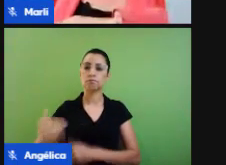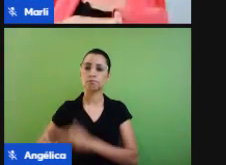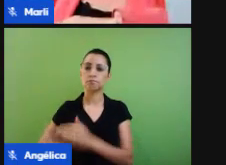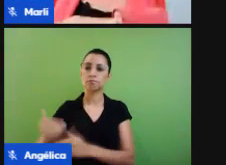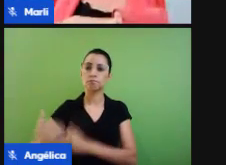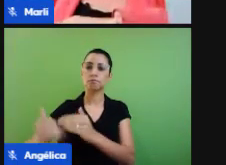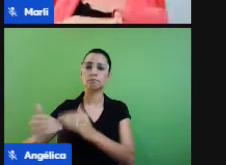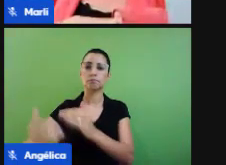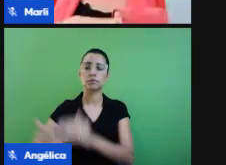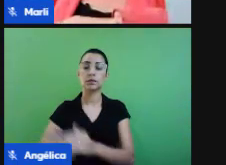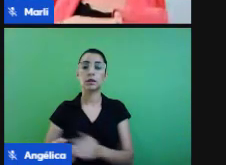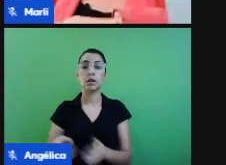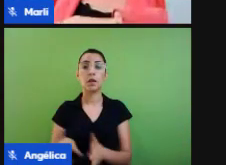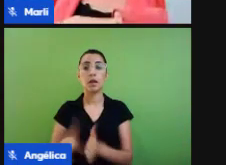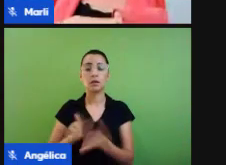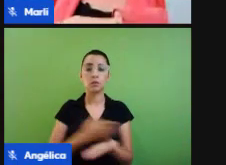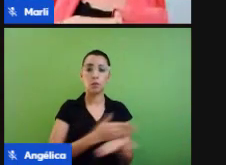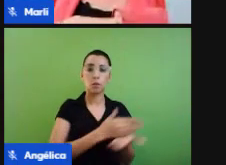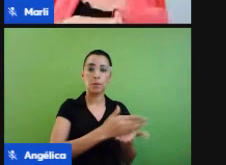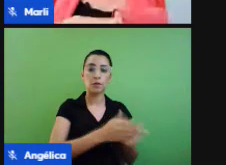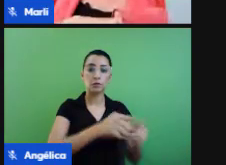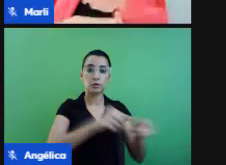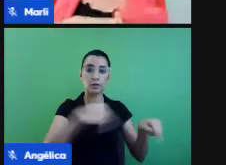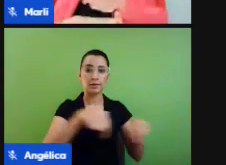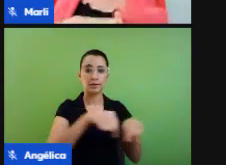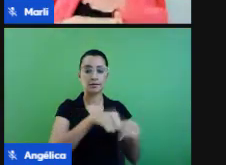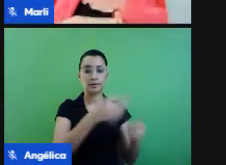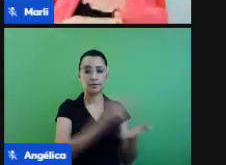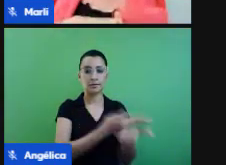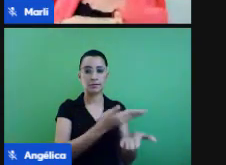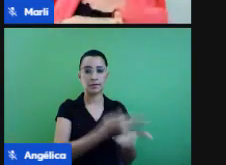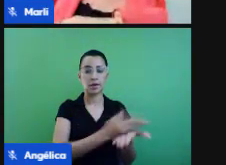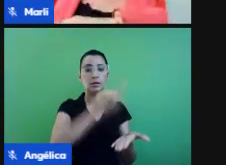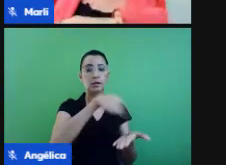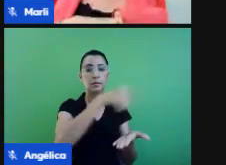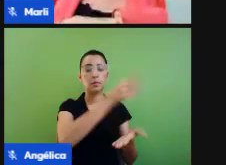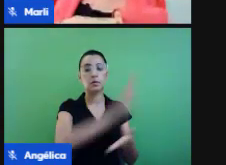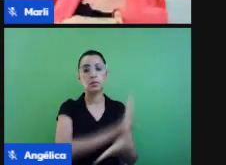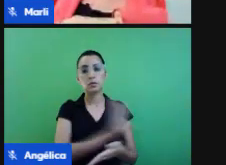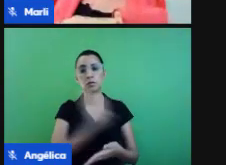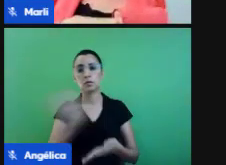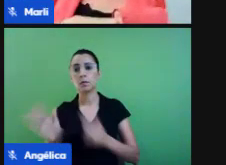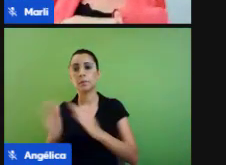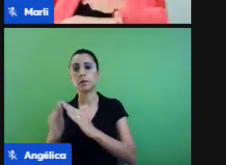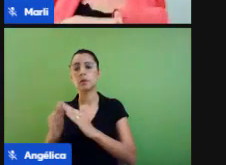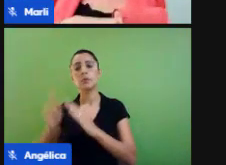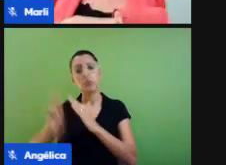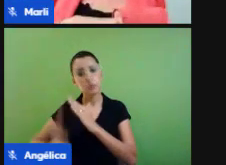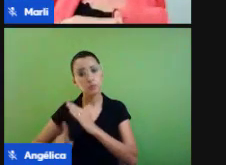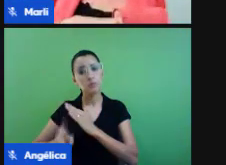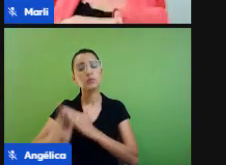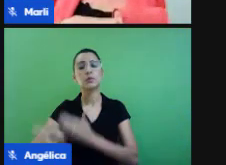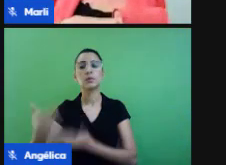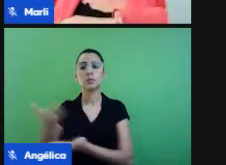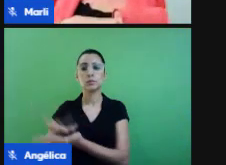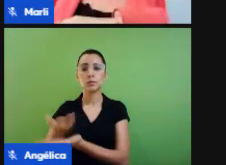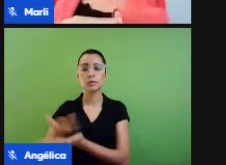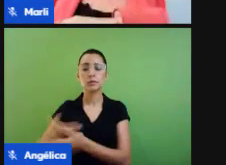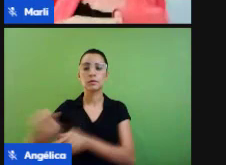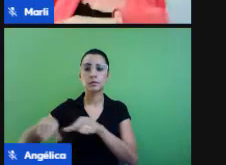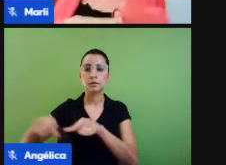de aula, continuou em casa e retornou para a sala de aula para discussão de